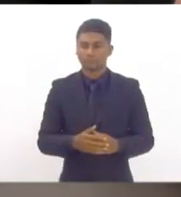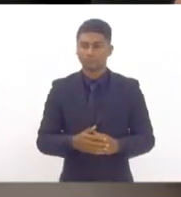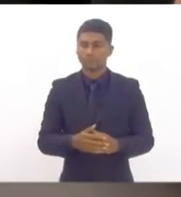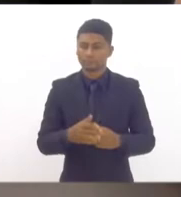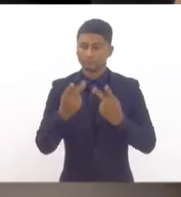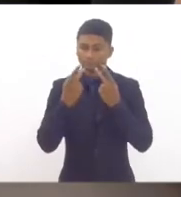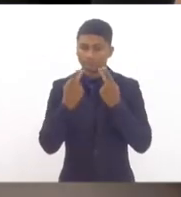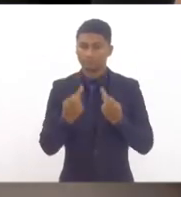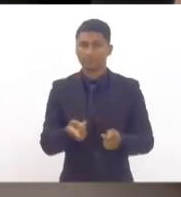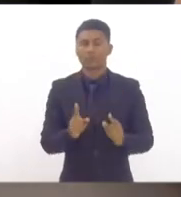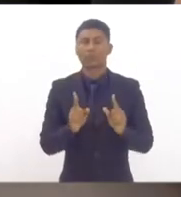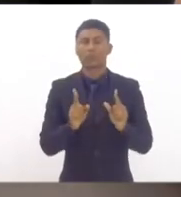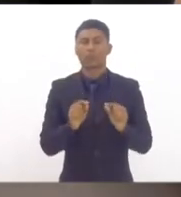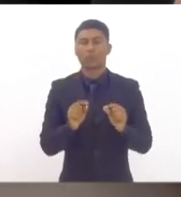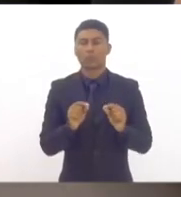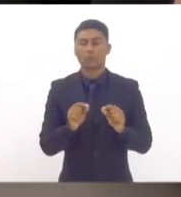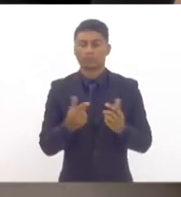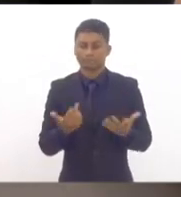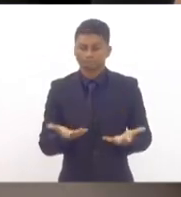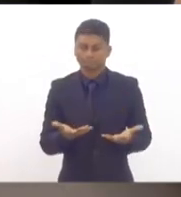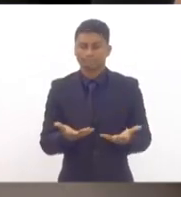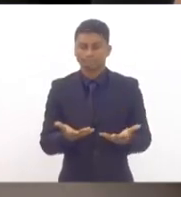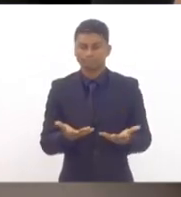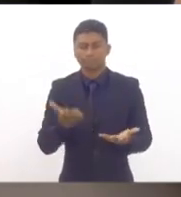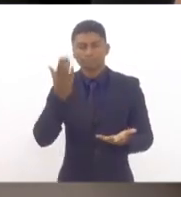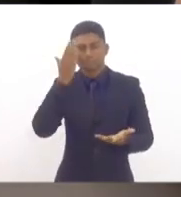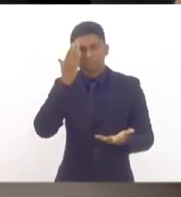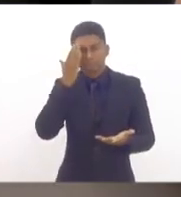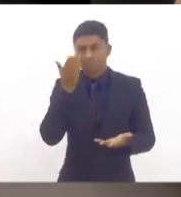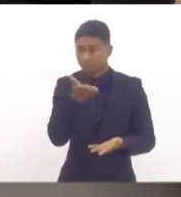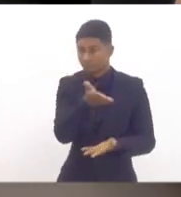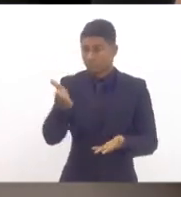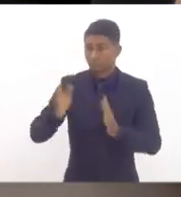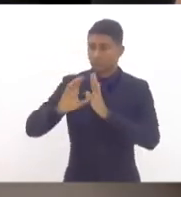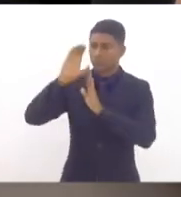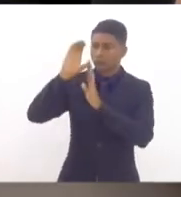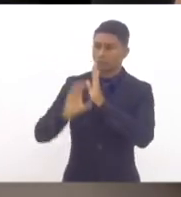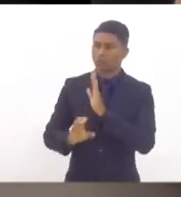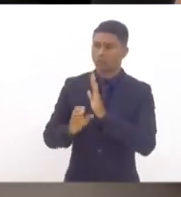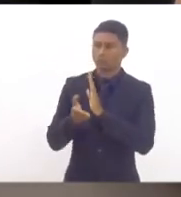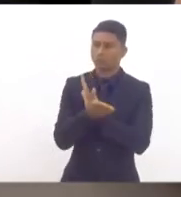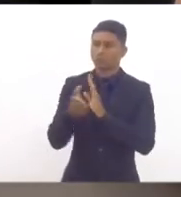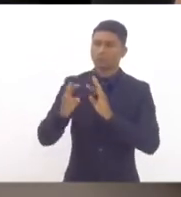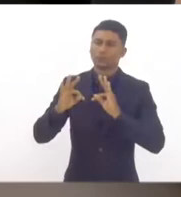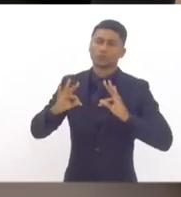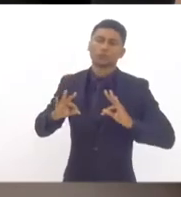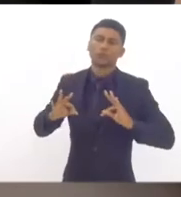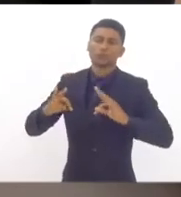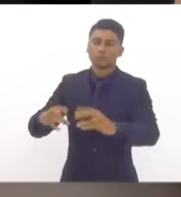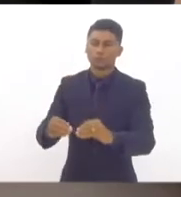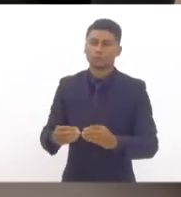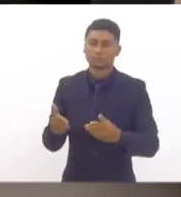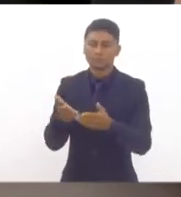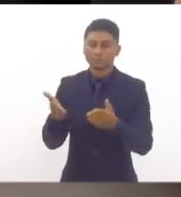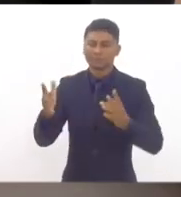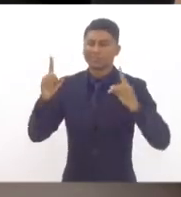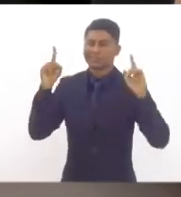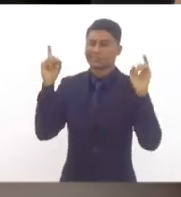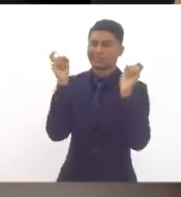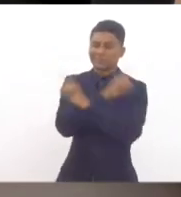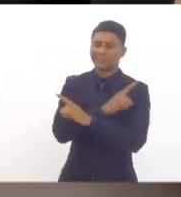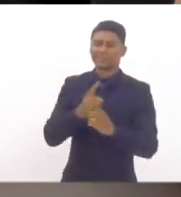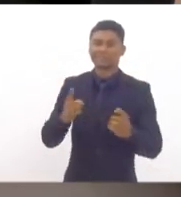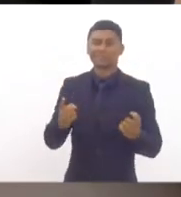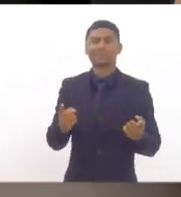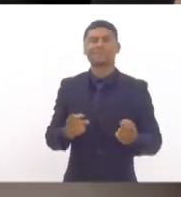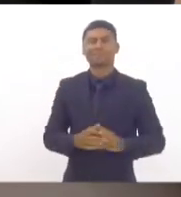óbvio, que as opções, os currículos são muito difíceis